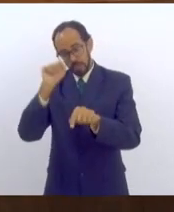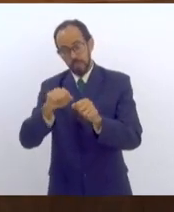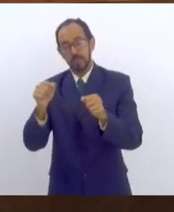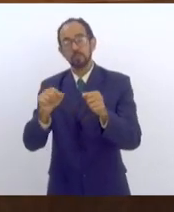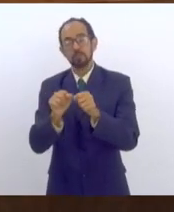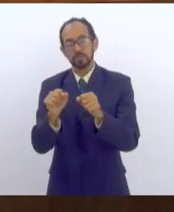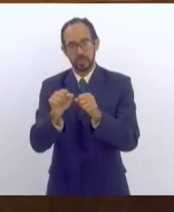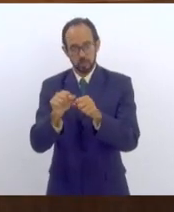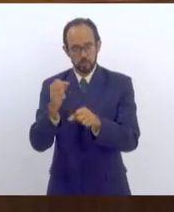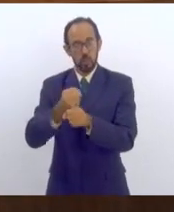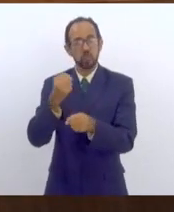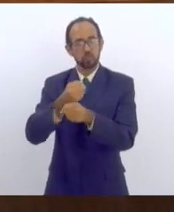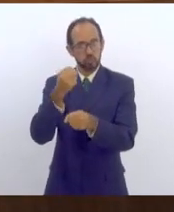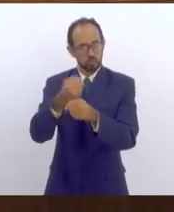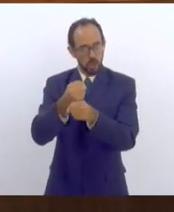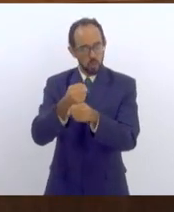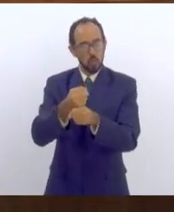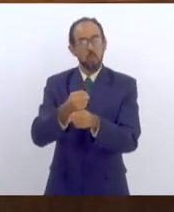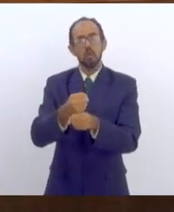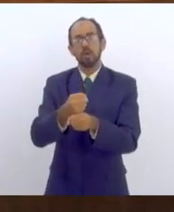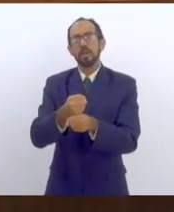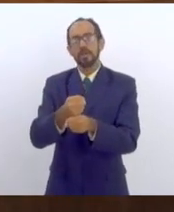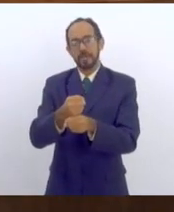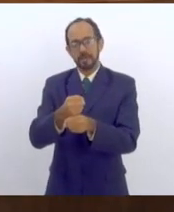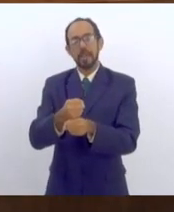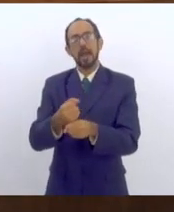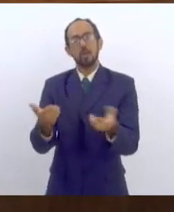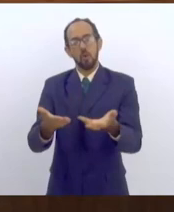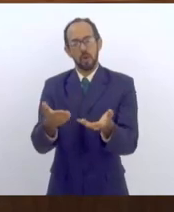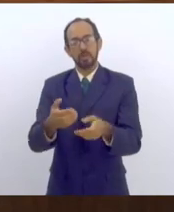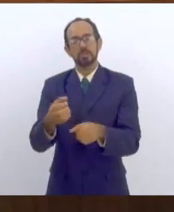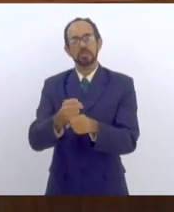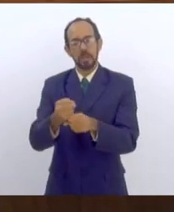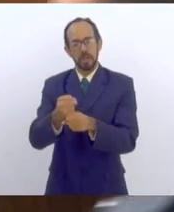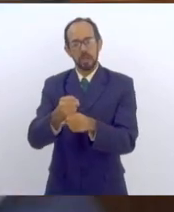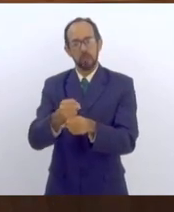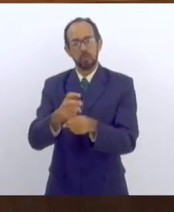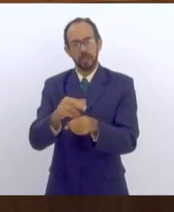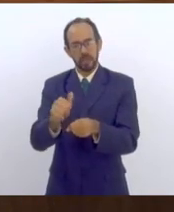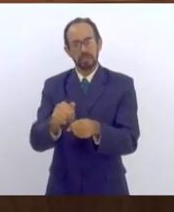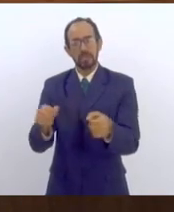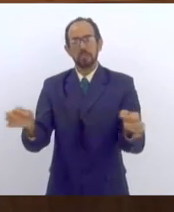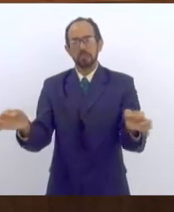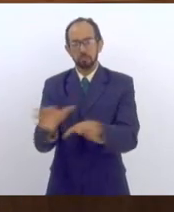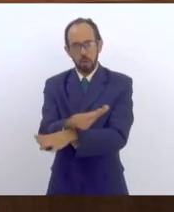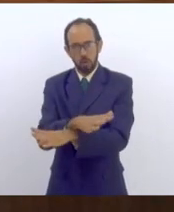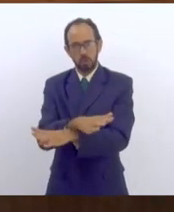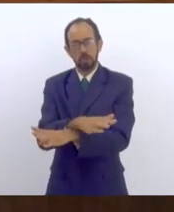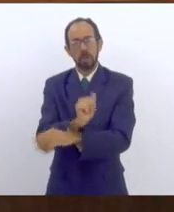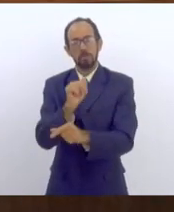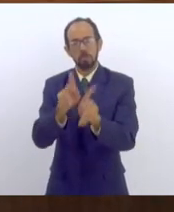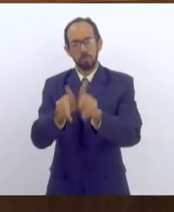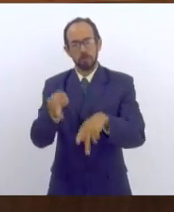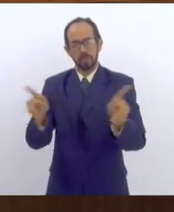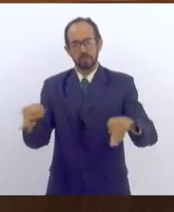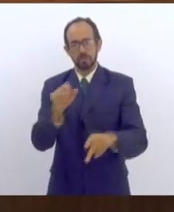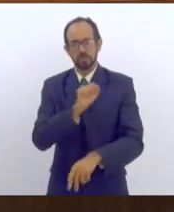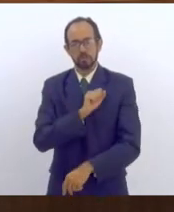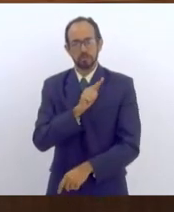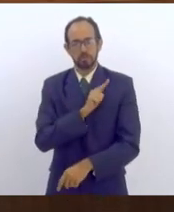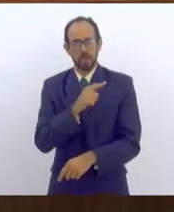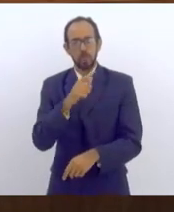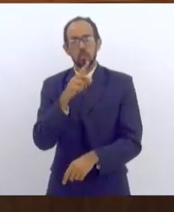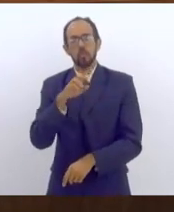já estão em andamento e ainda esse ano será entregue para a população gonçalense uma ciclovia com 4 quilômetros de extensão.